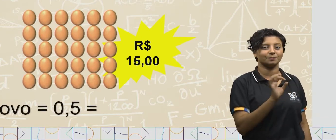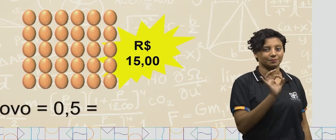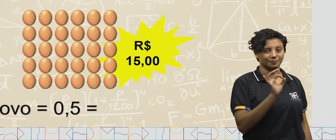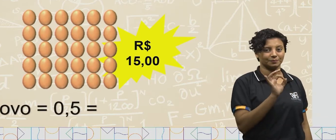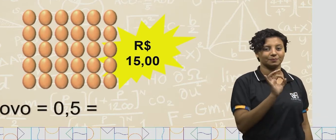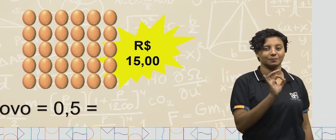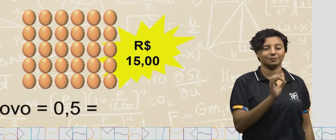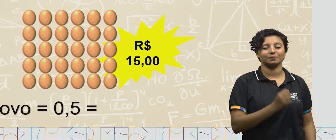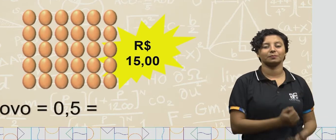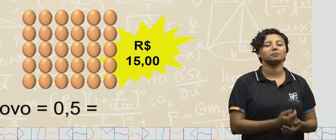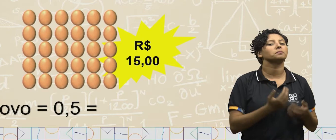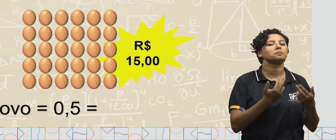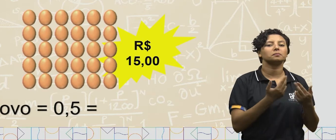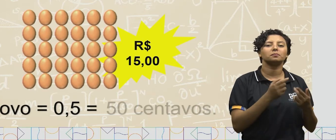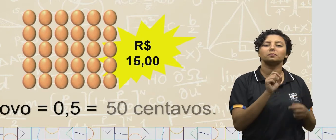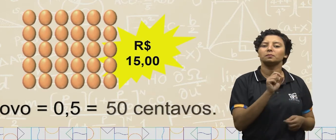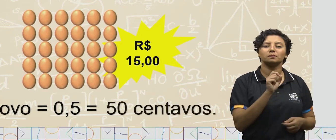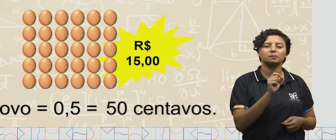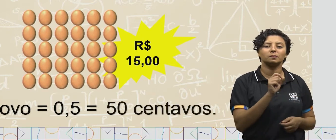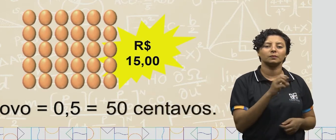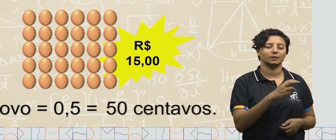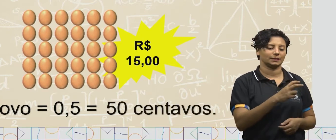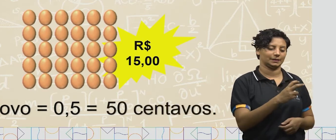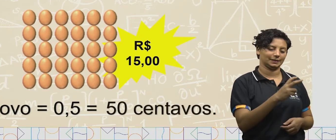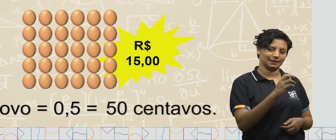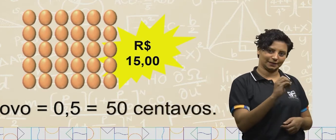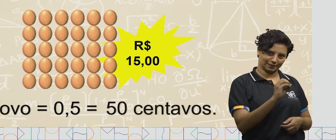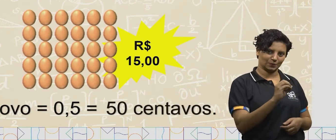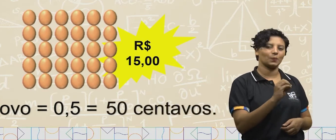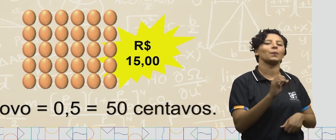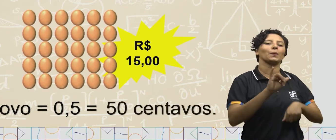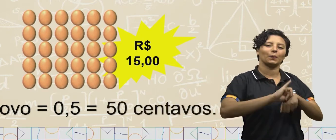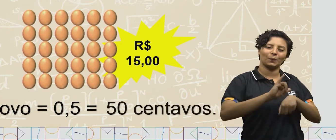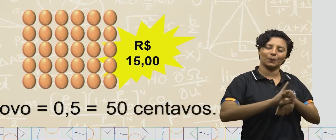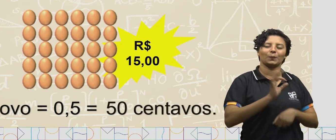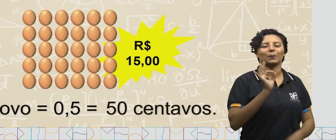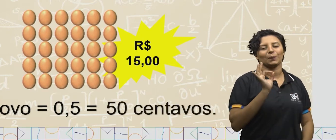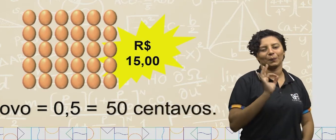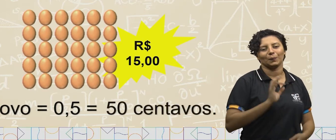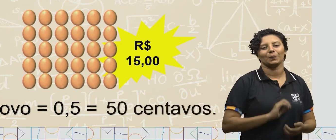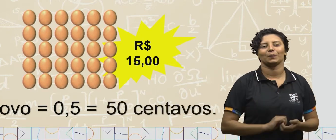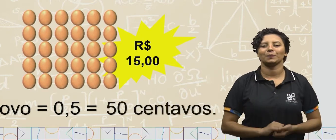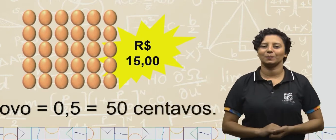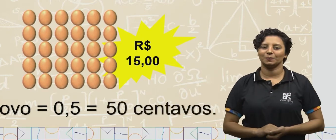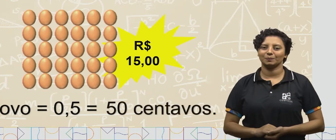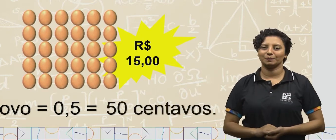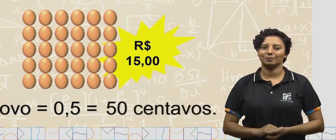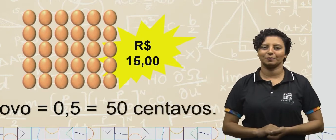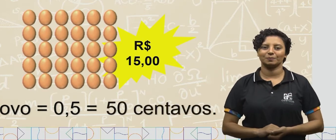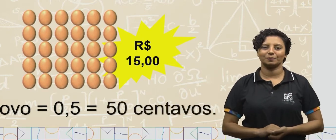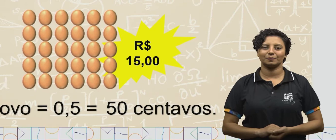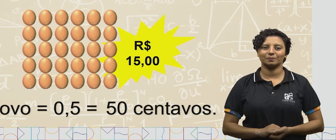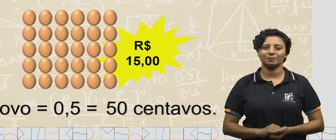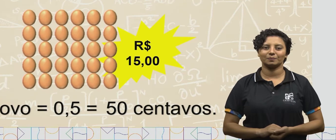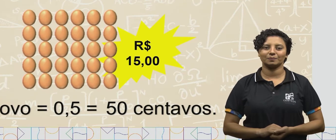0,5, que equivale a, muito bem, 50 centavos.